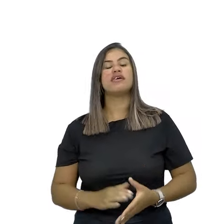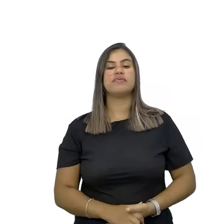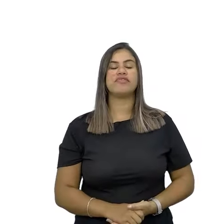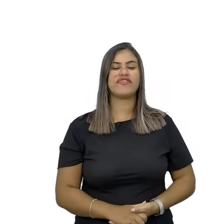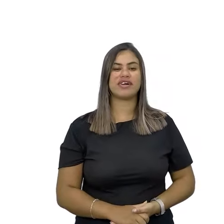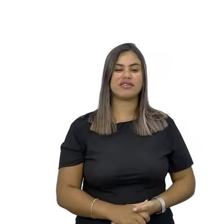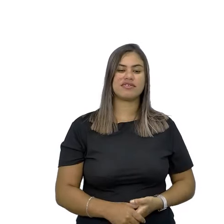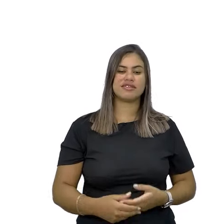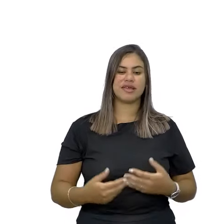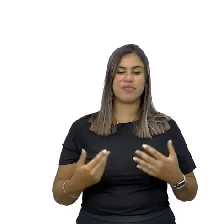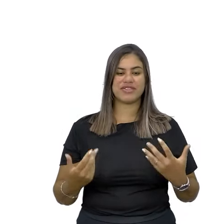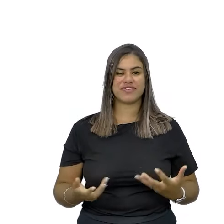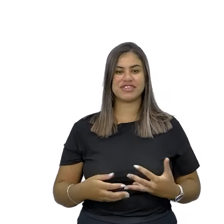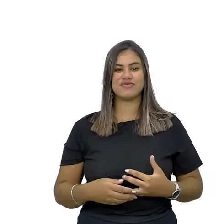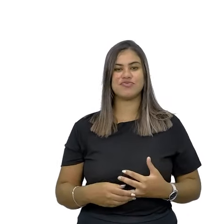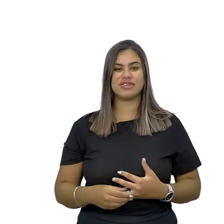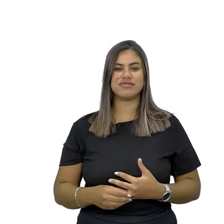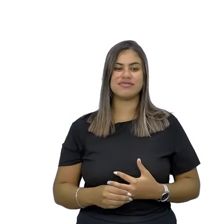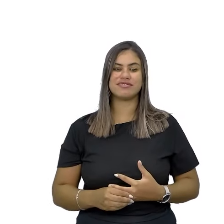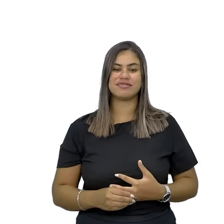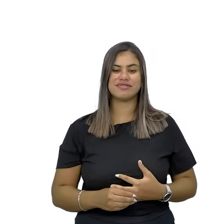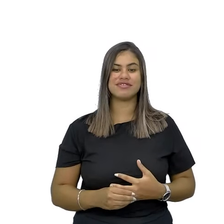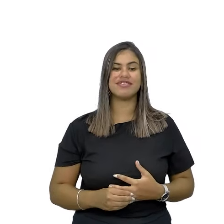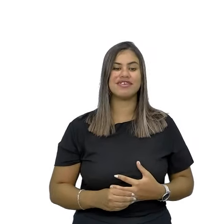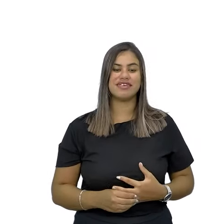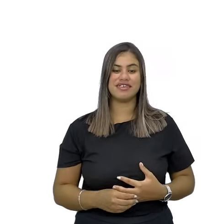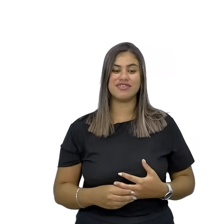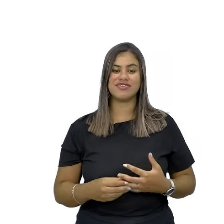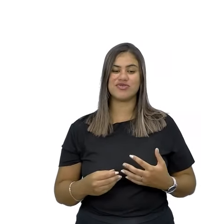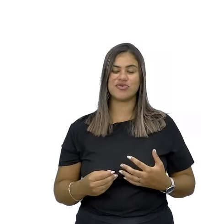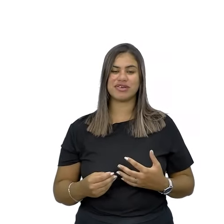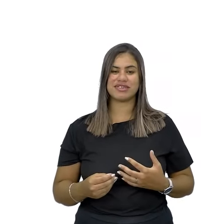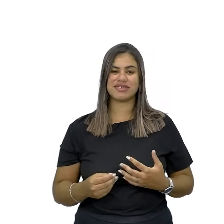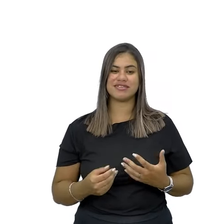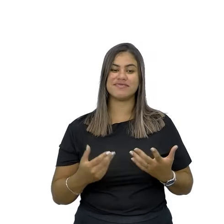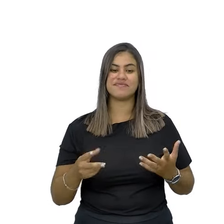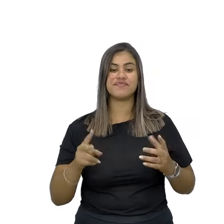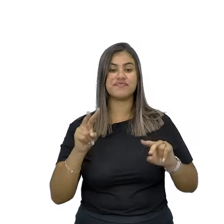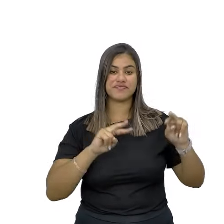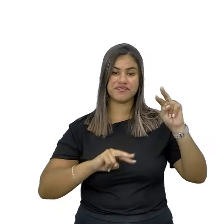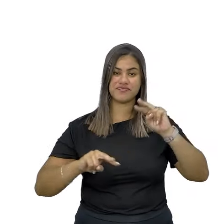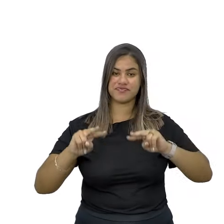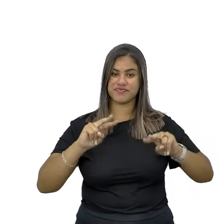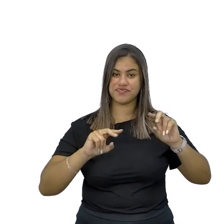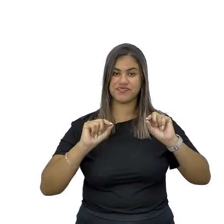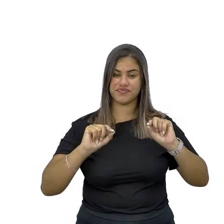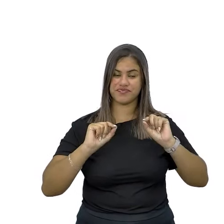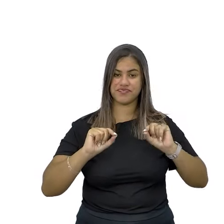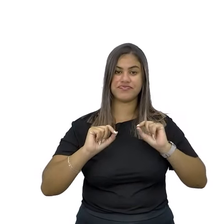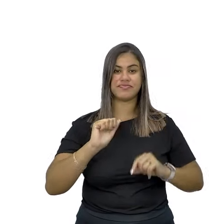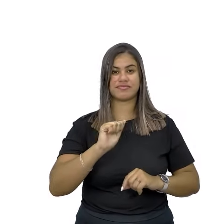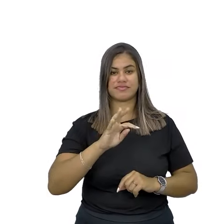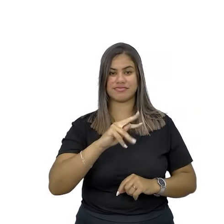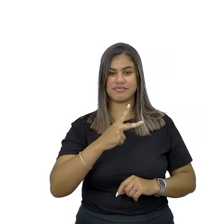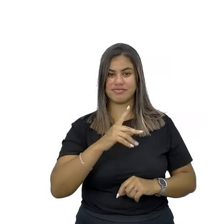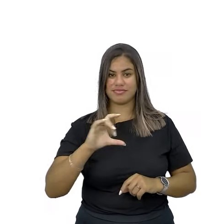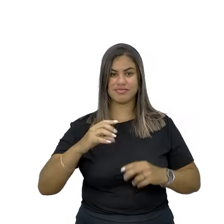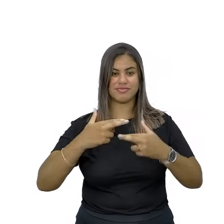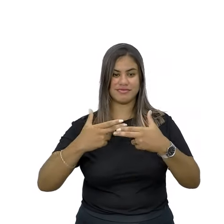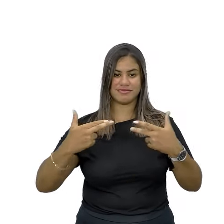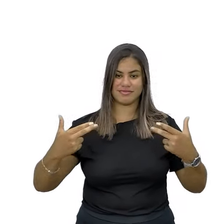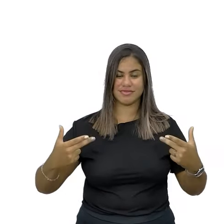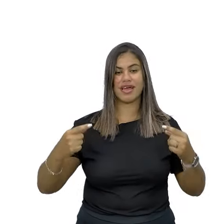do movimento, da estrutura, olhando para as formações de etapas, que foram aquelas que a